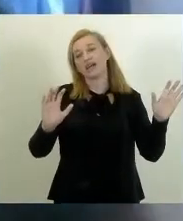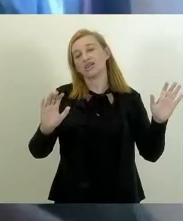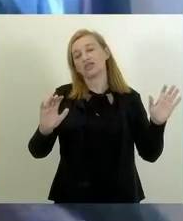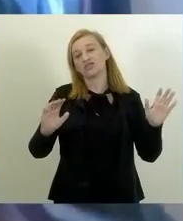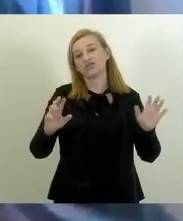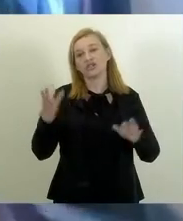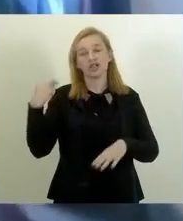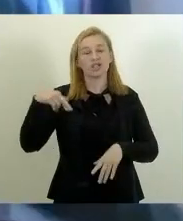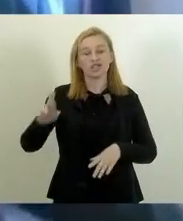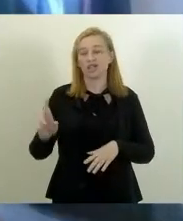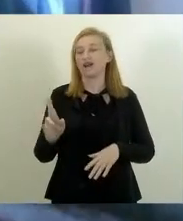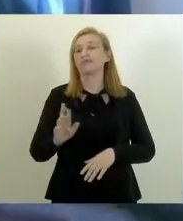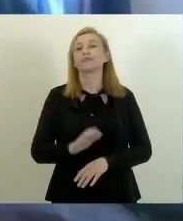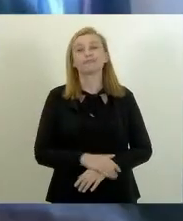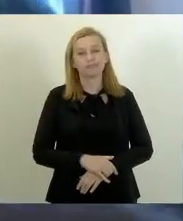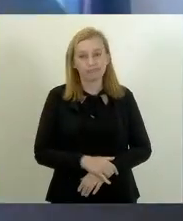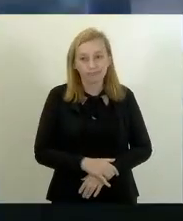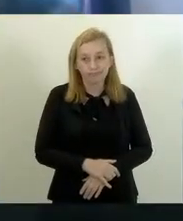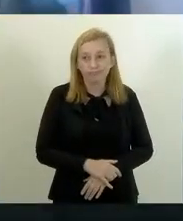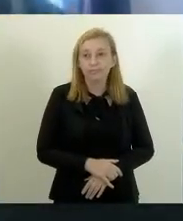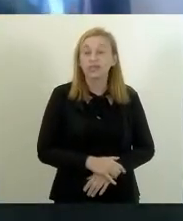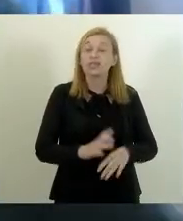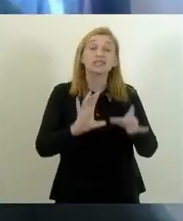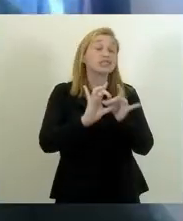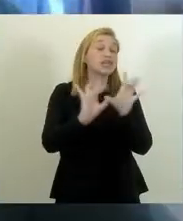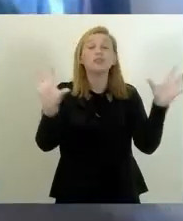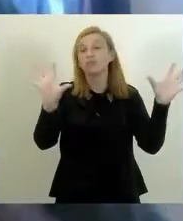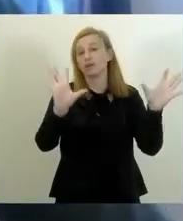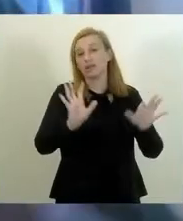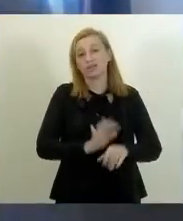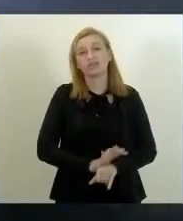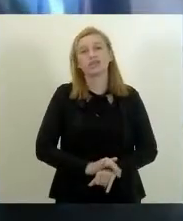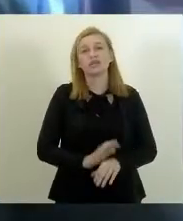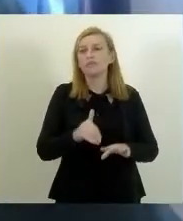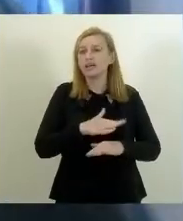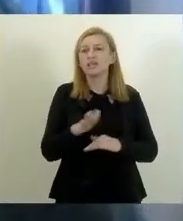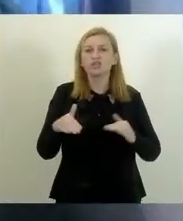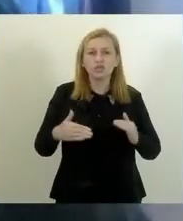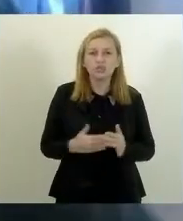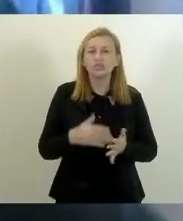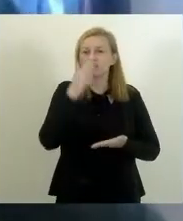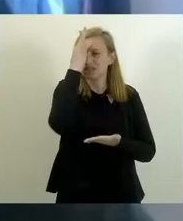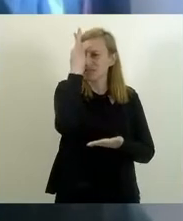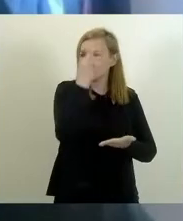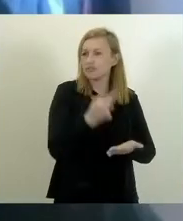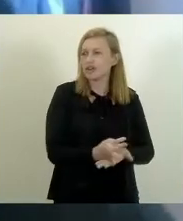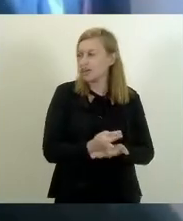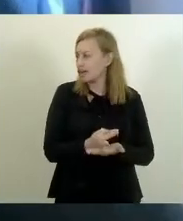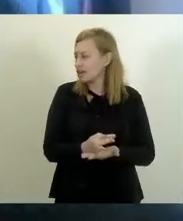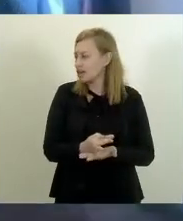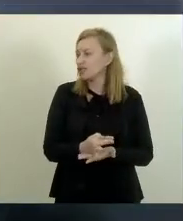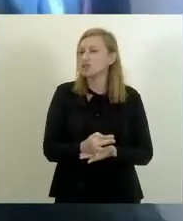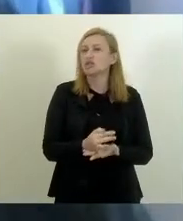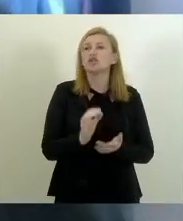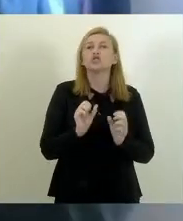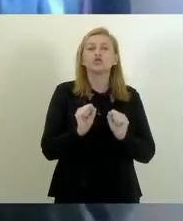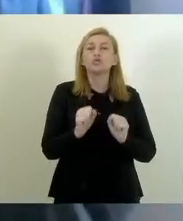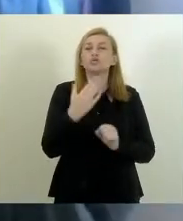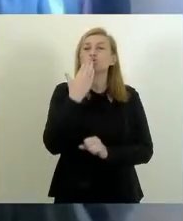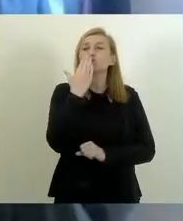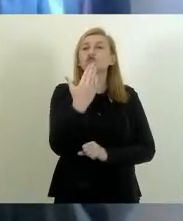a mais ampla democracia, para que todas as fés, todos os